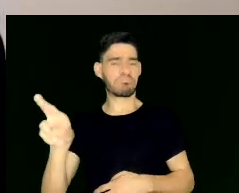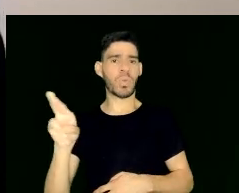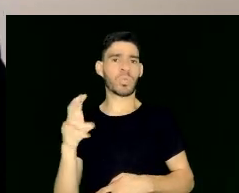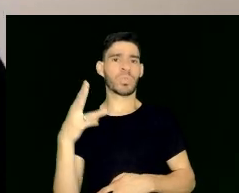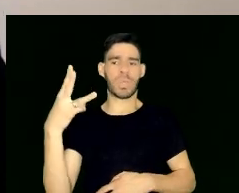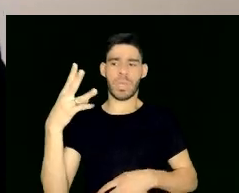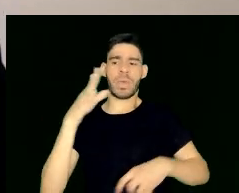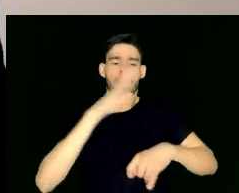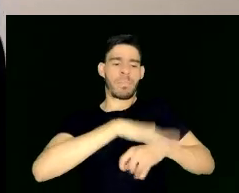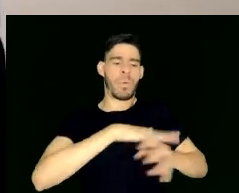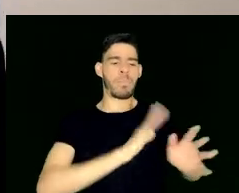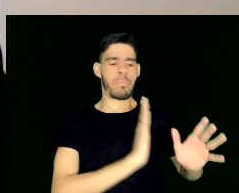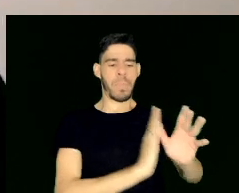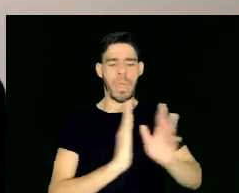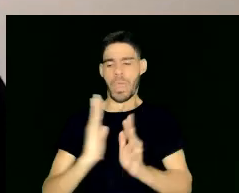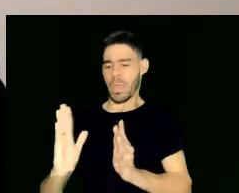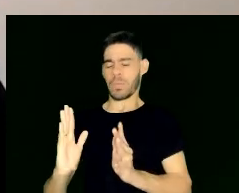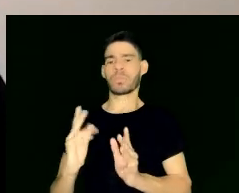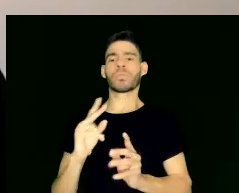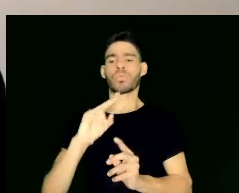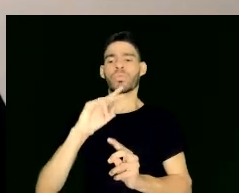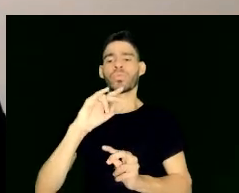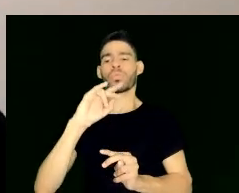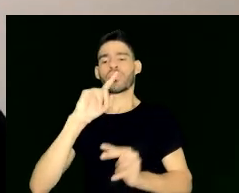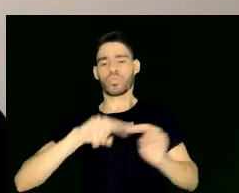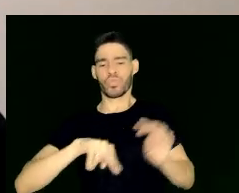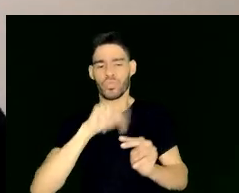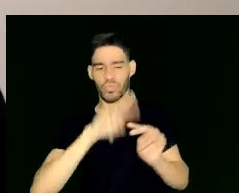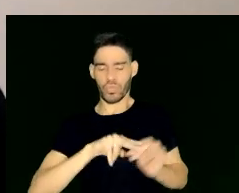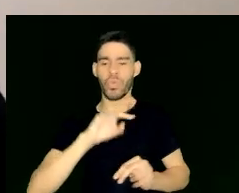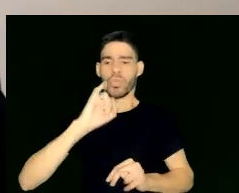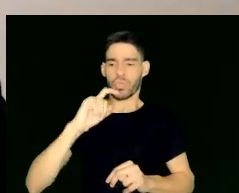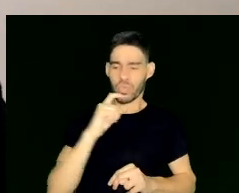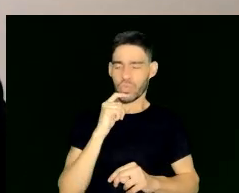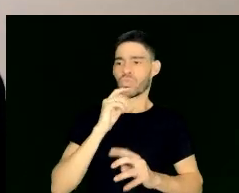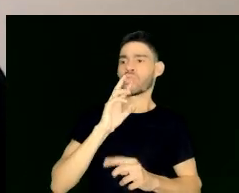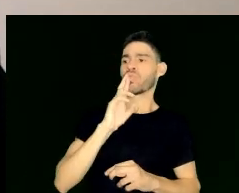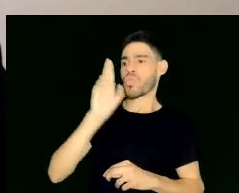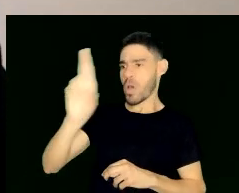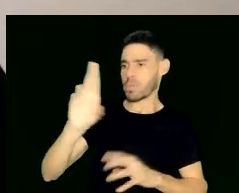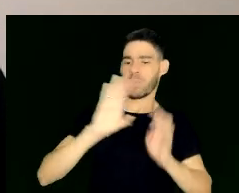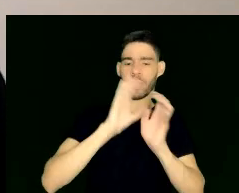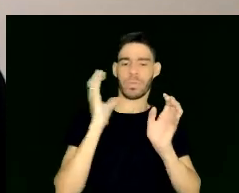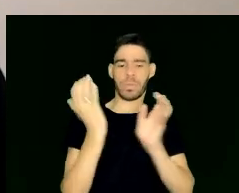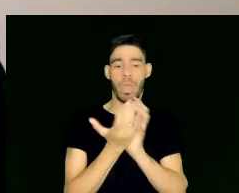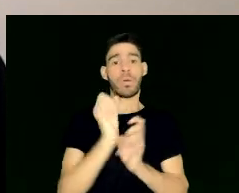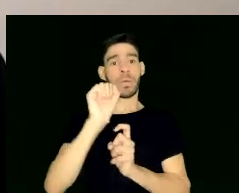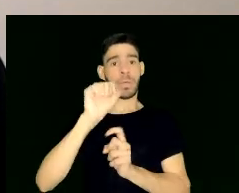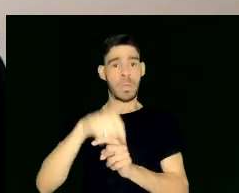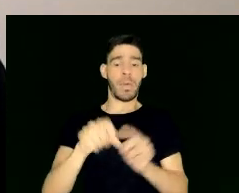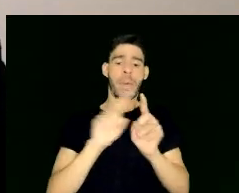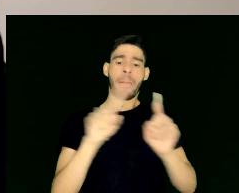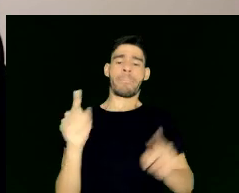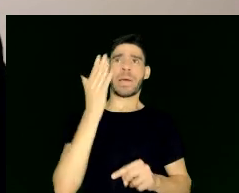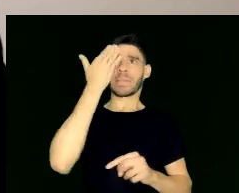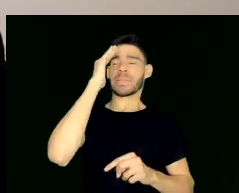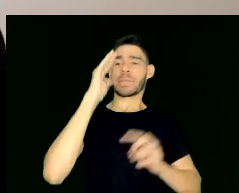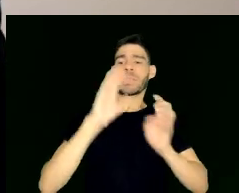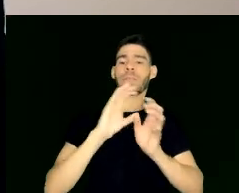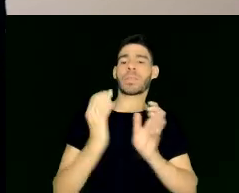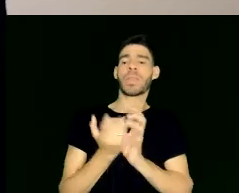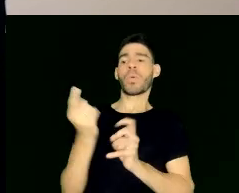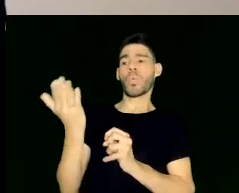respondido em 3 ocasiões diferentes ao longo do mês de junho e início de julho, respondeu à comissão, mas